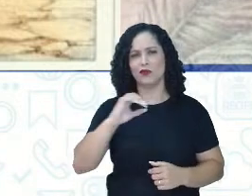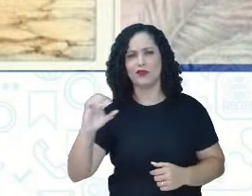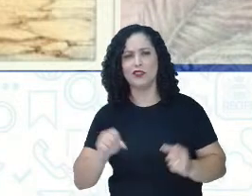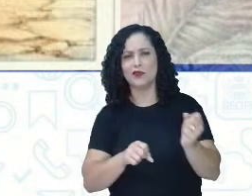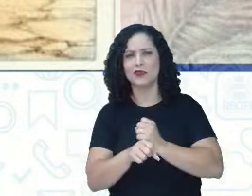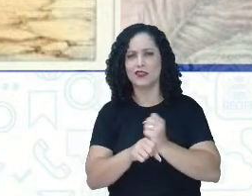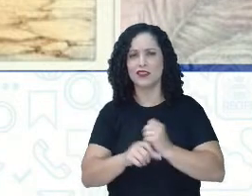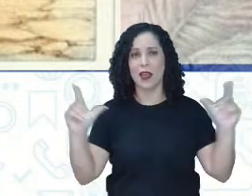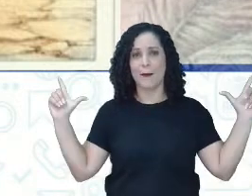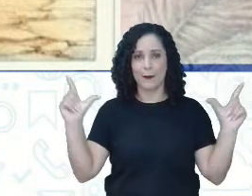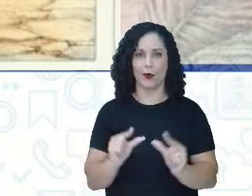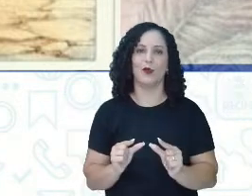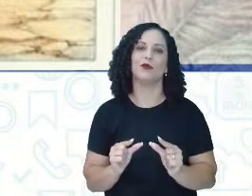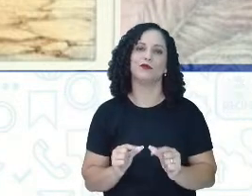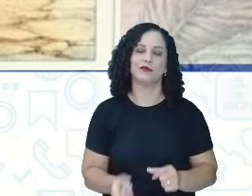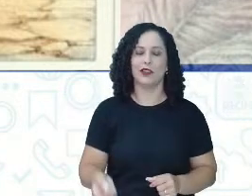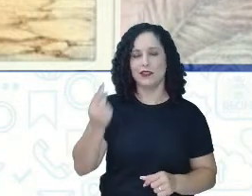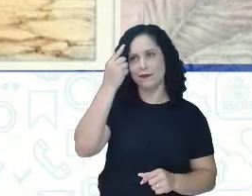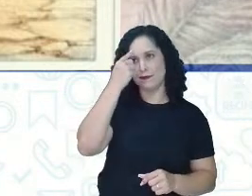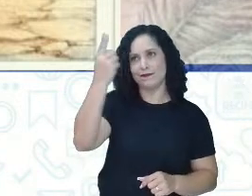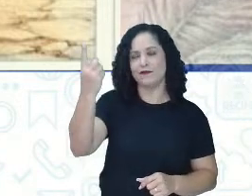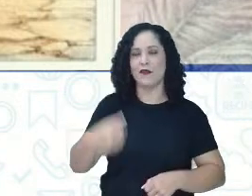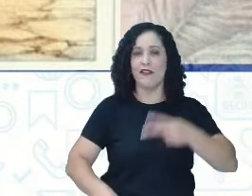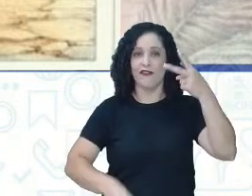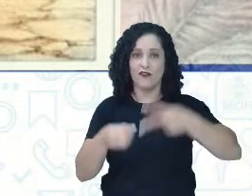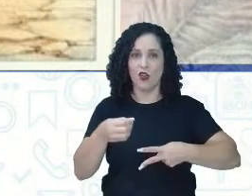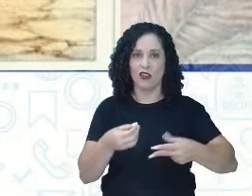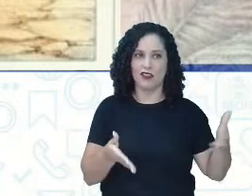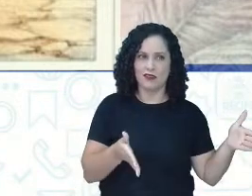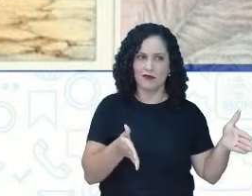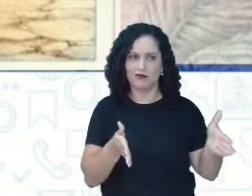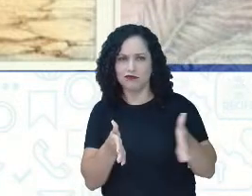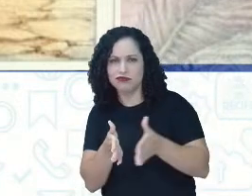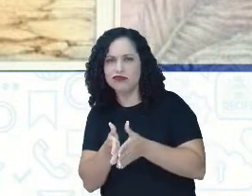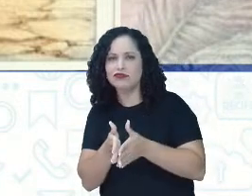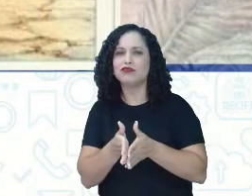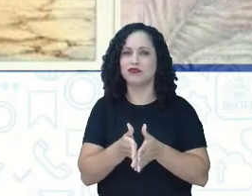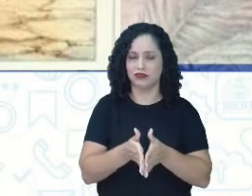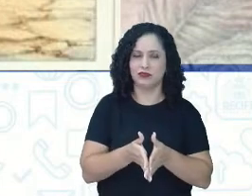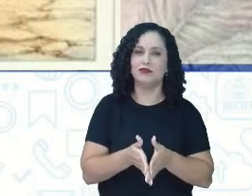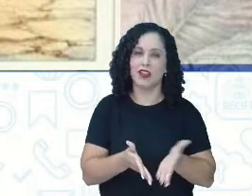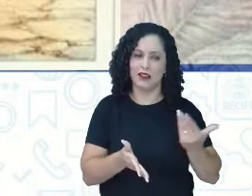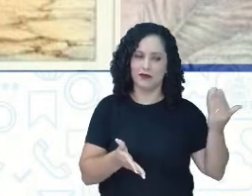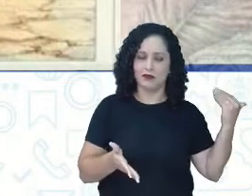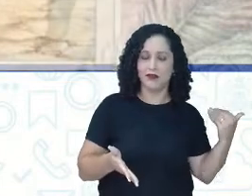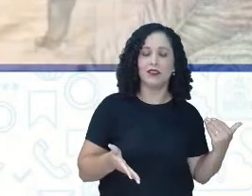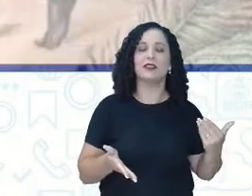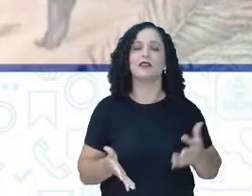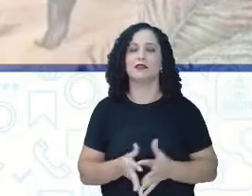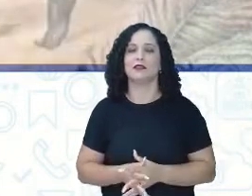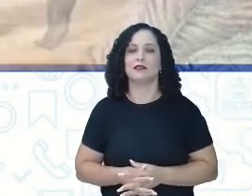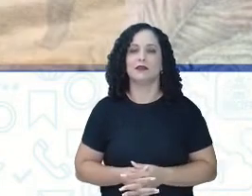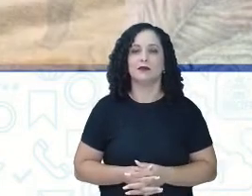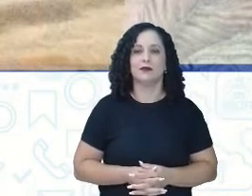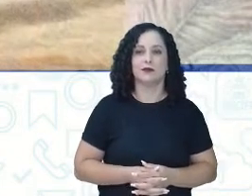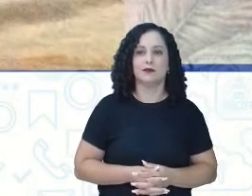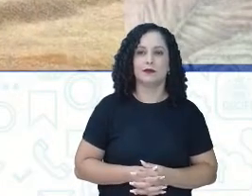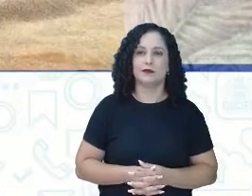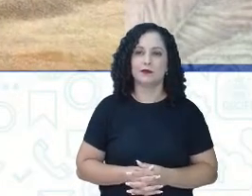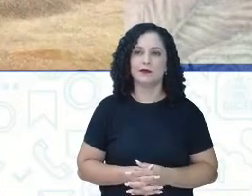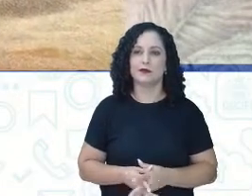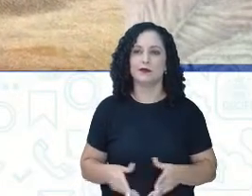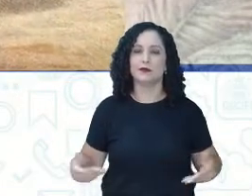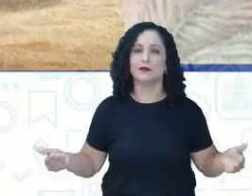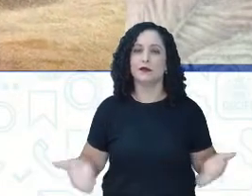Né? Então, essa mentalidade escravocrata, essa violência ainda está muito presente na nossa realidade social, infelizmente. Tá? E aí,